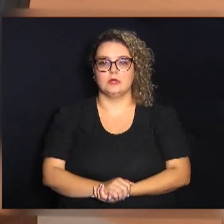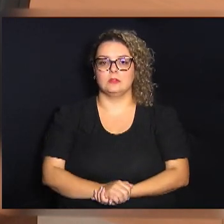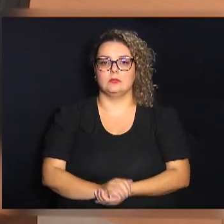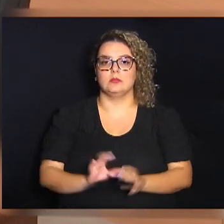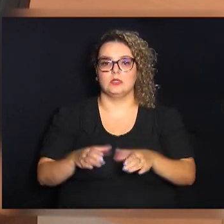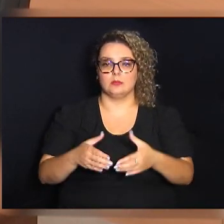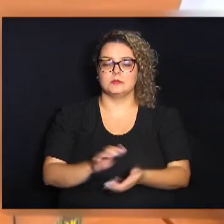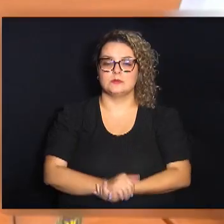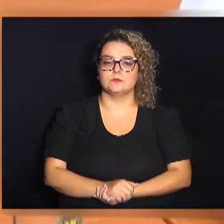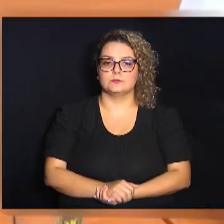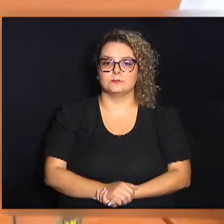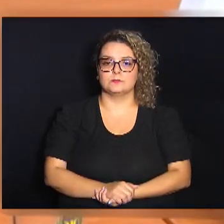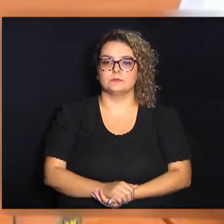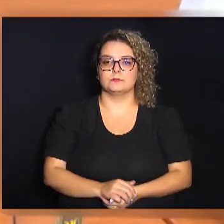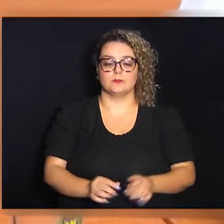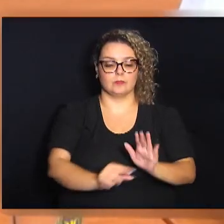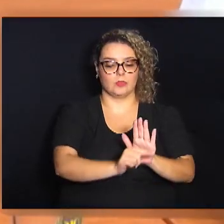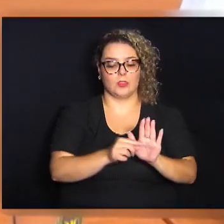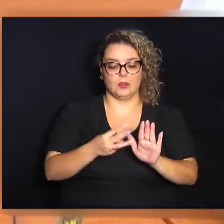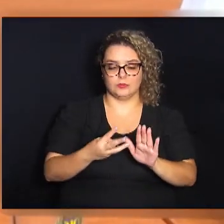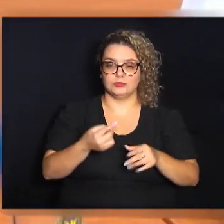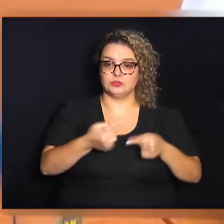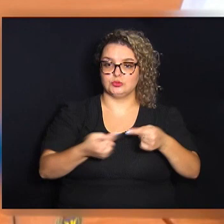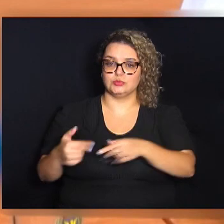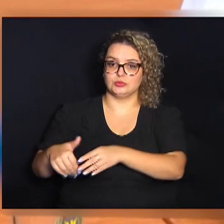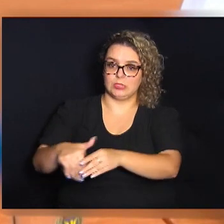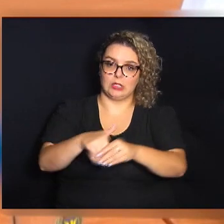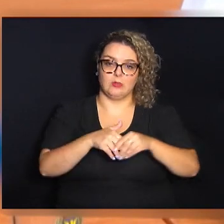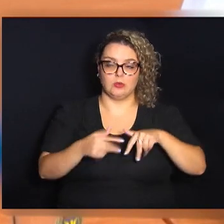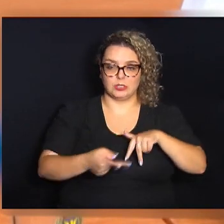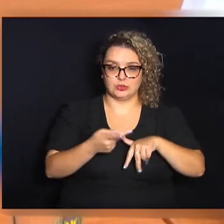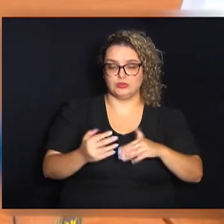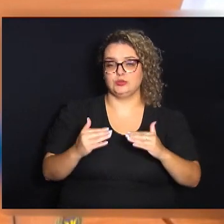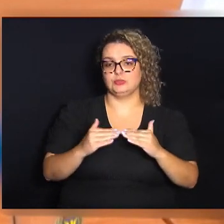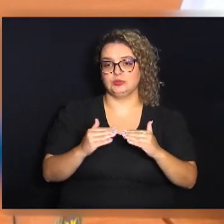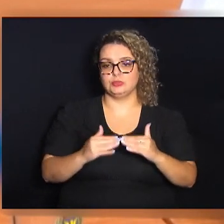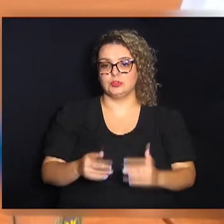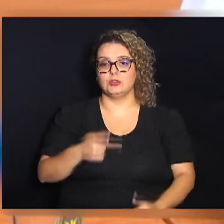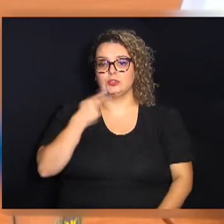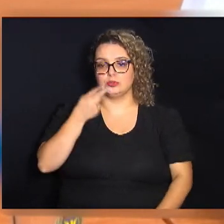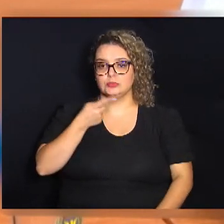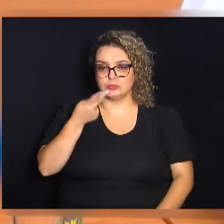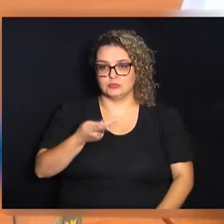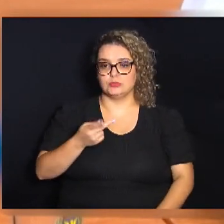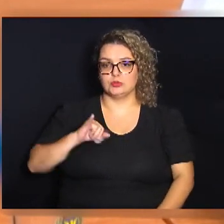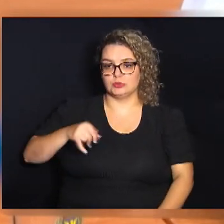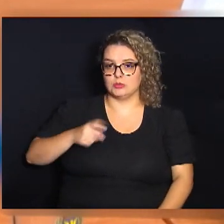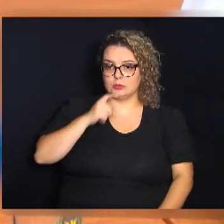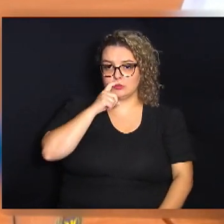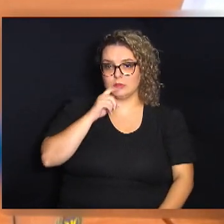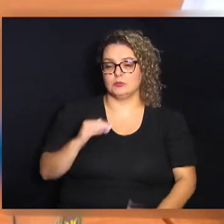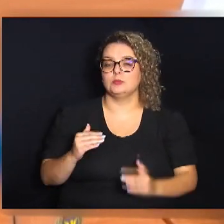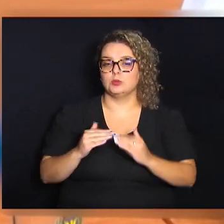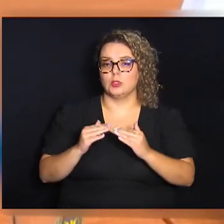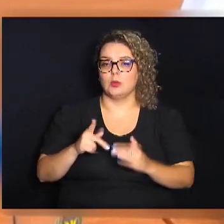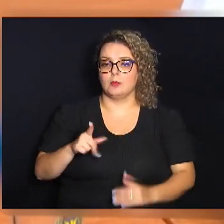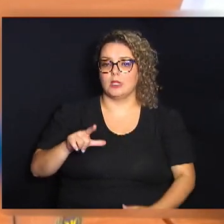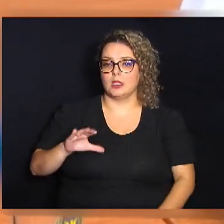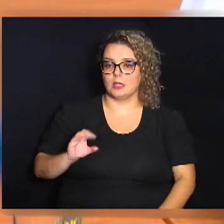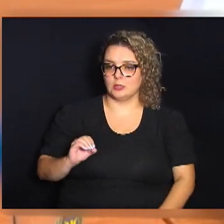comissão. Item 3, discussão e votação do parecer sugerido pelo vereador Jorge Schneider, favorável ao